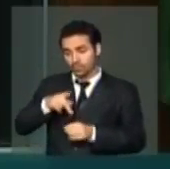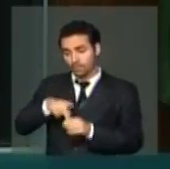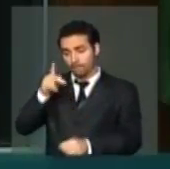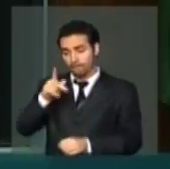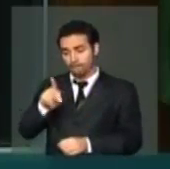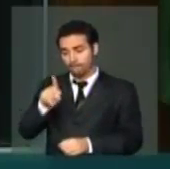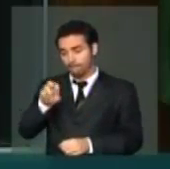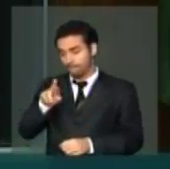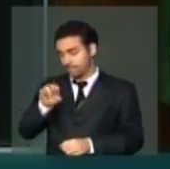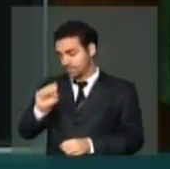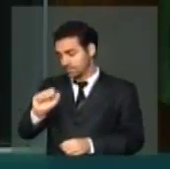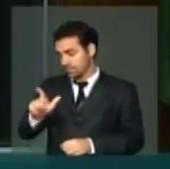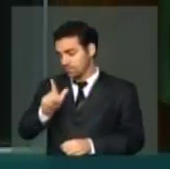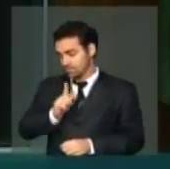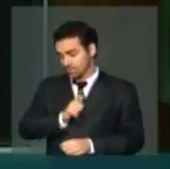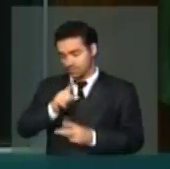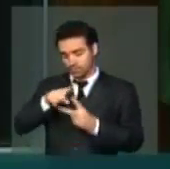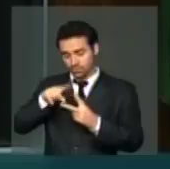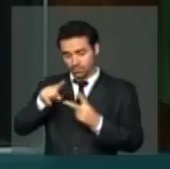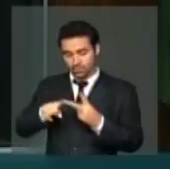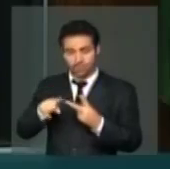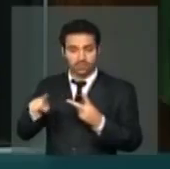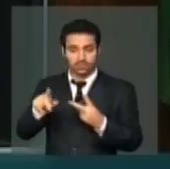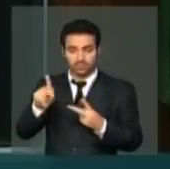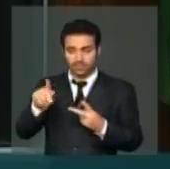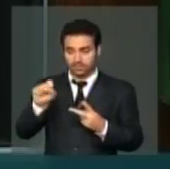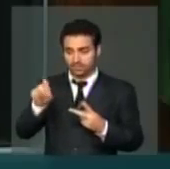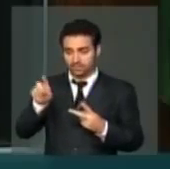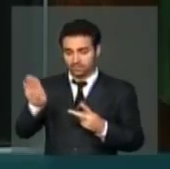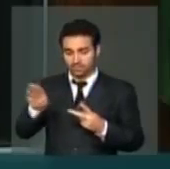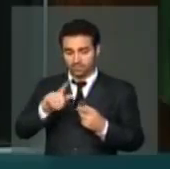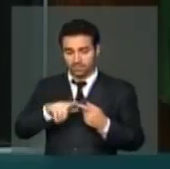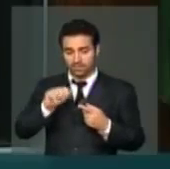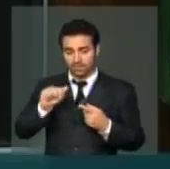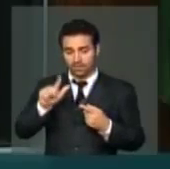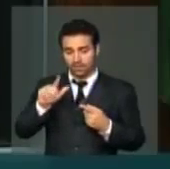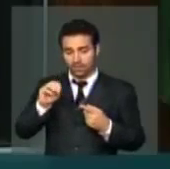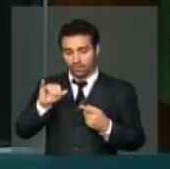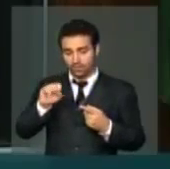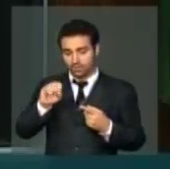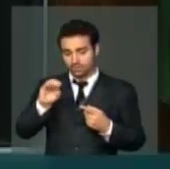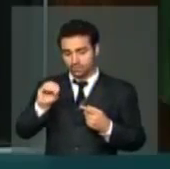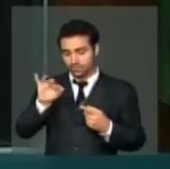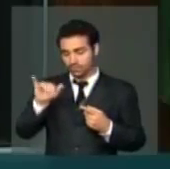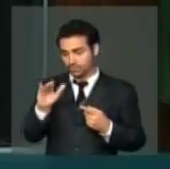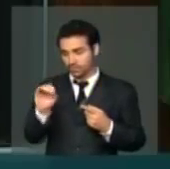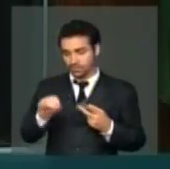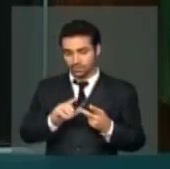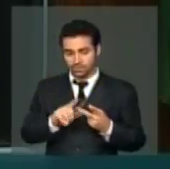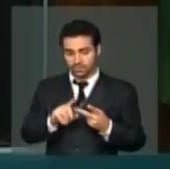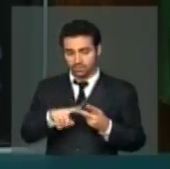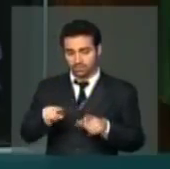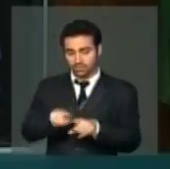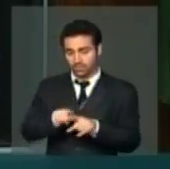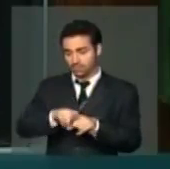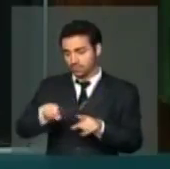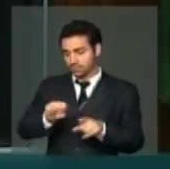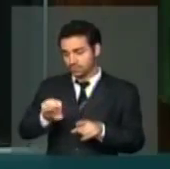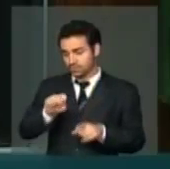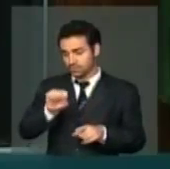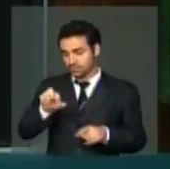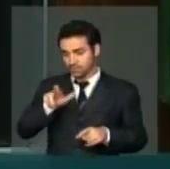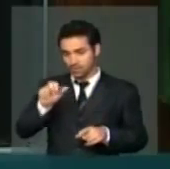2 senadores tucanos do meu estado, o senador Aloysio Nunes Ferreira Filho e o senador José Serra,